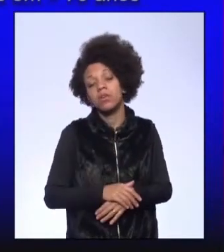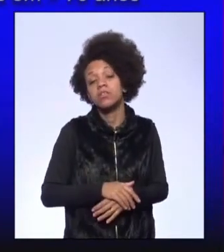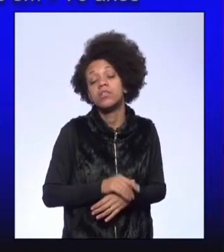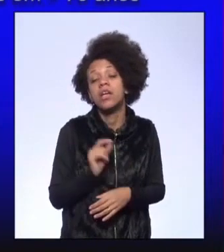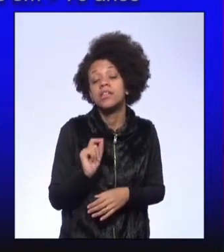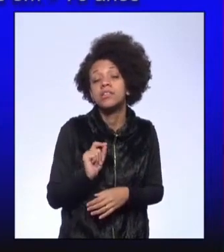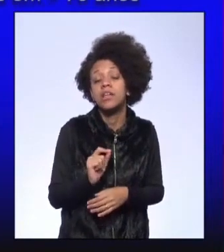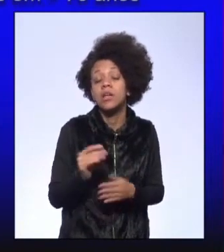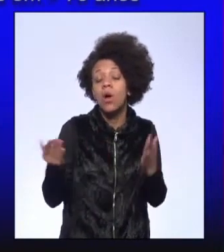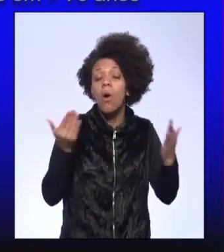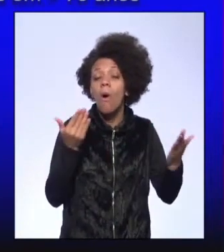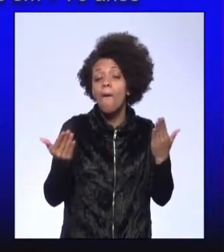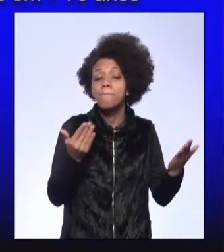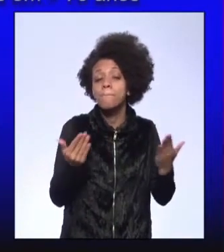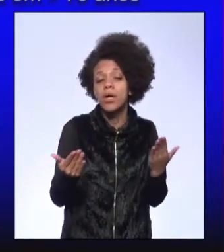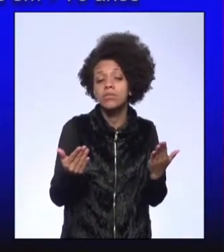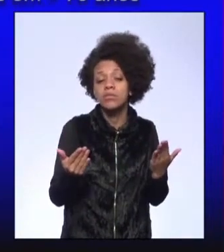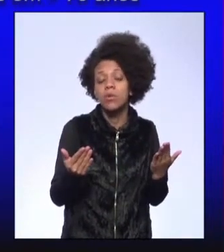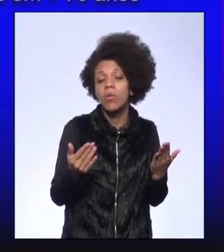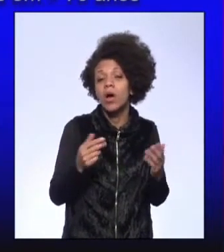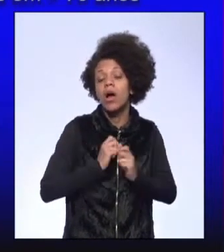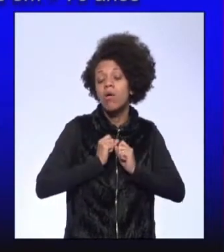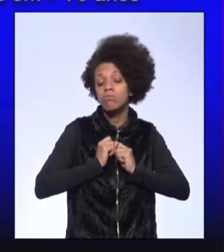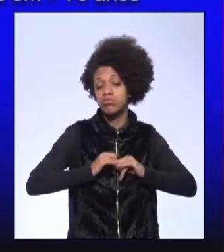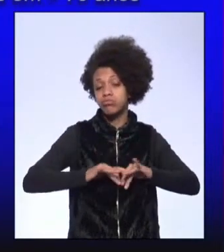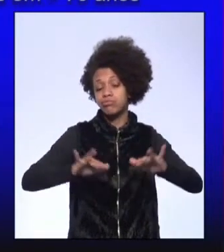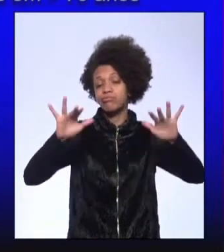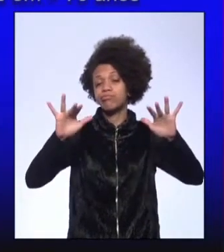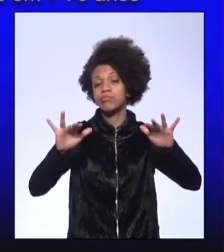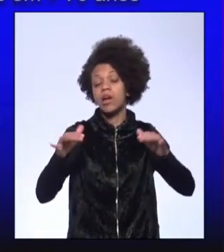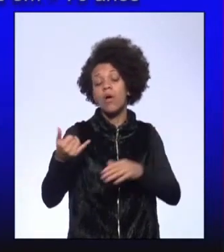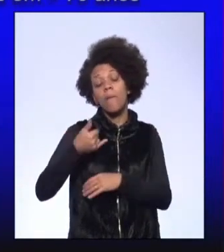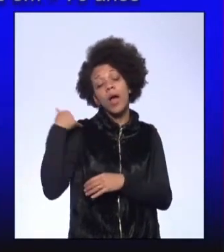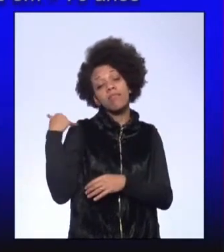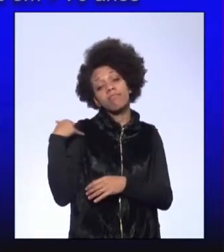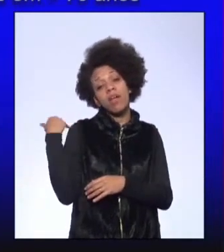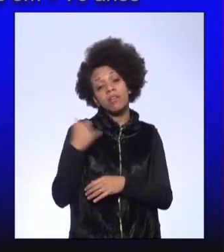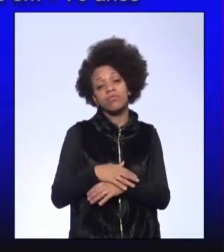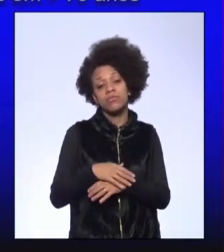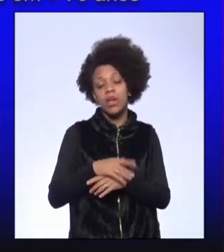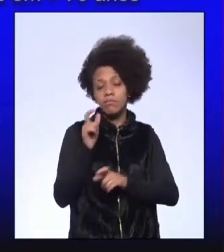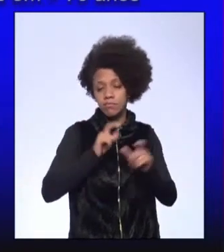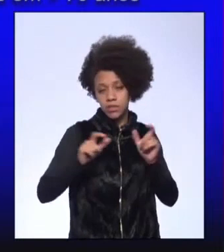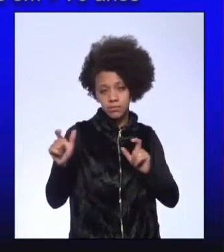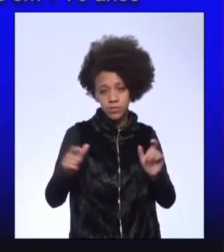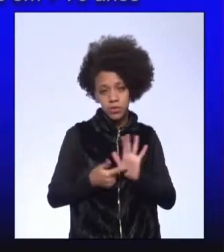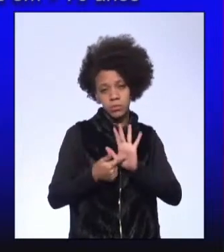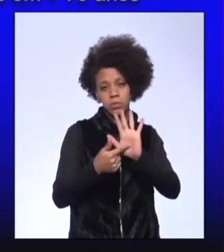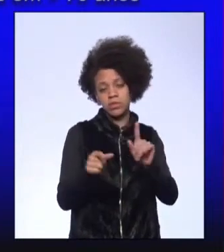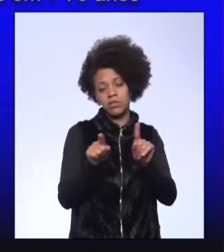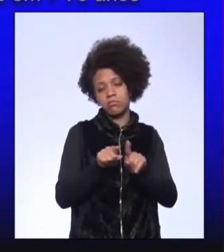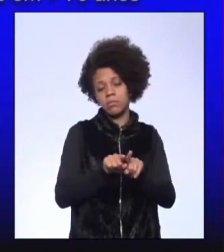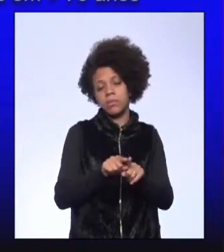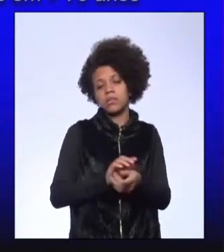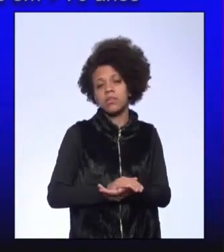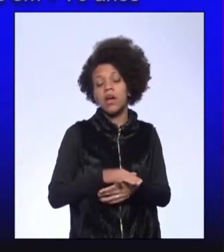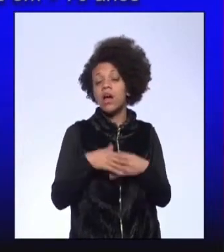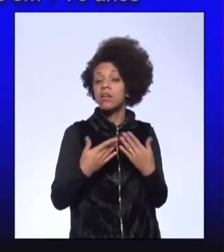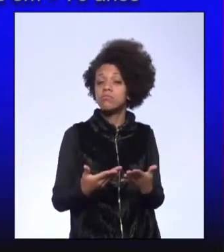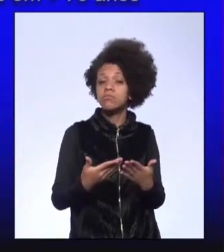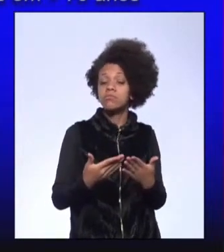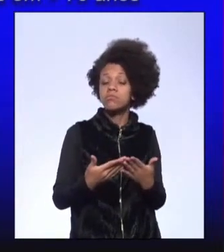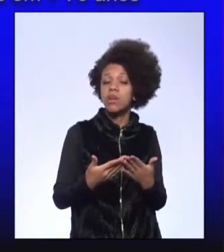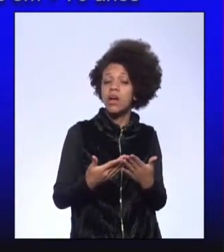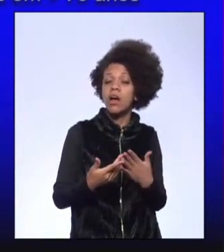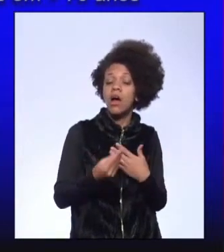que comparou os efeitos da transmissão de acordo com a idade das pessoas. E mostraram que tanto a